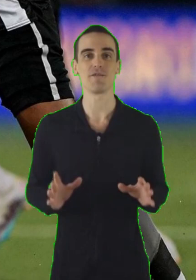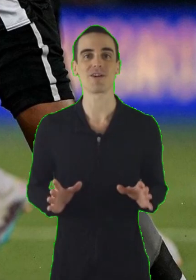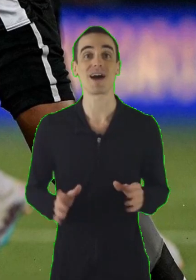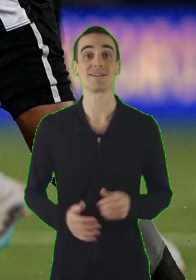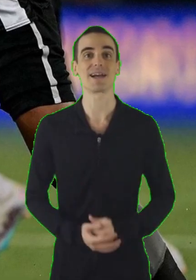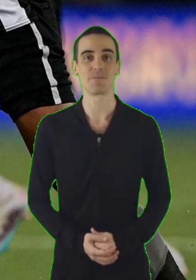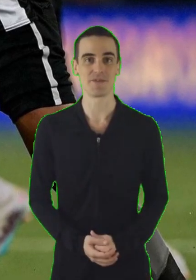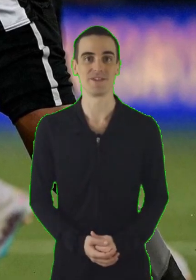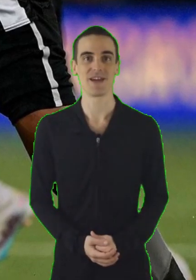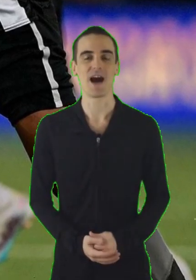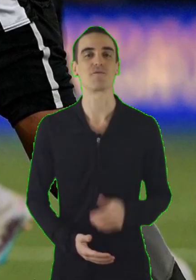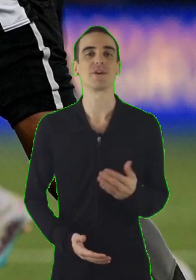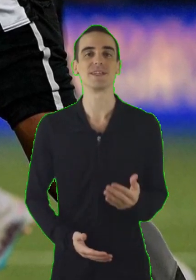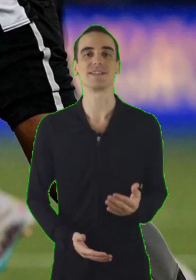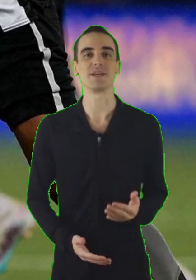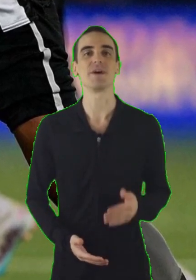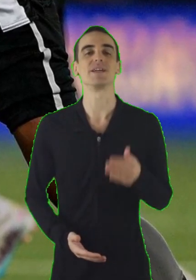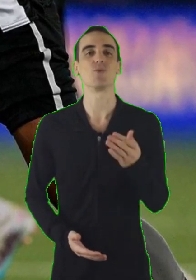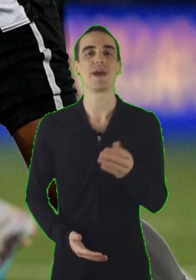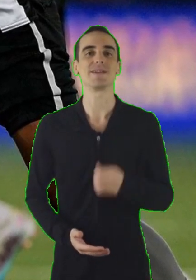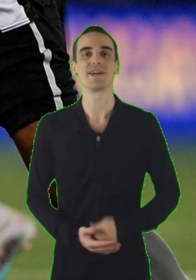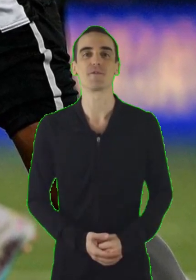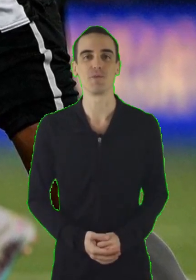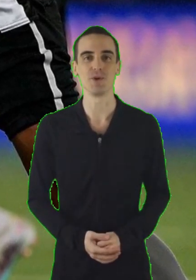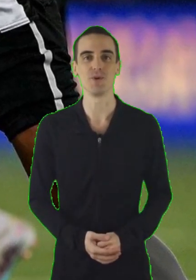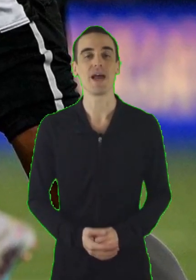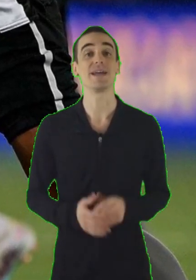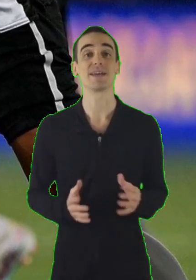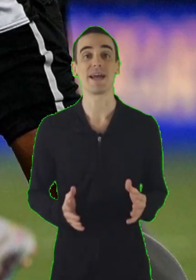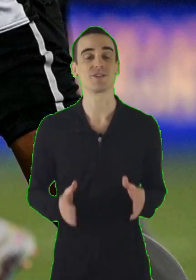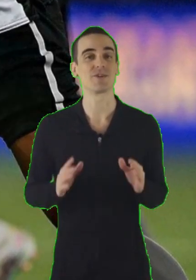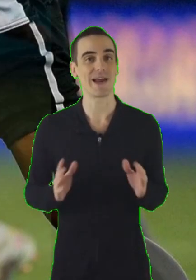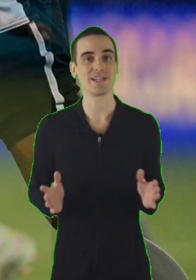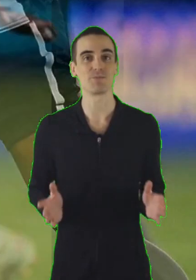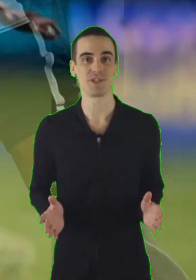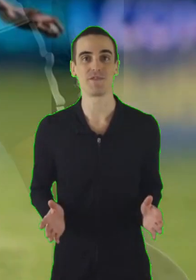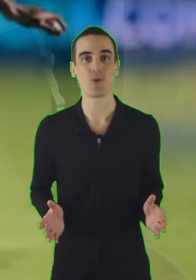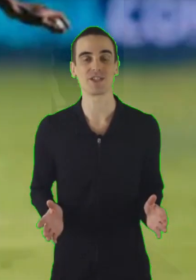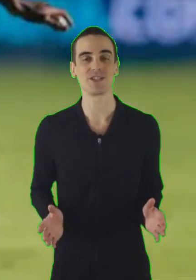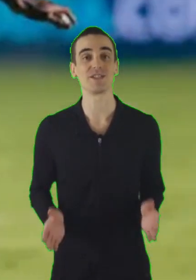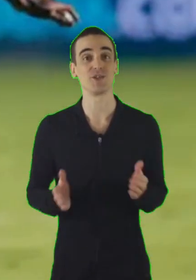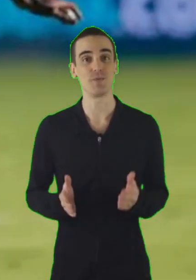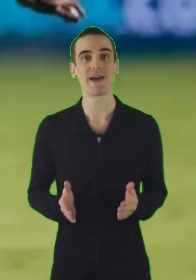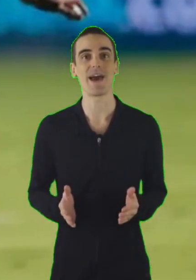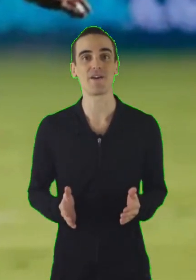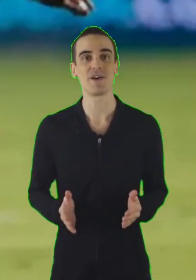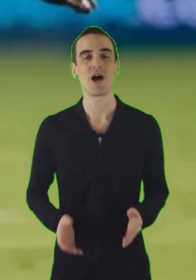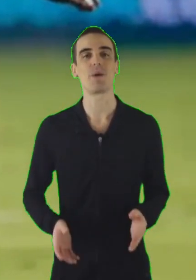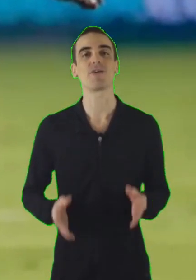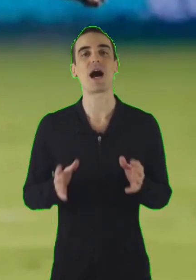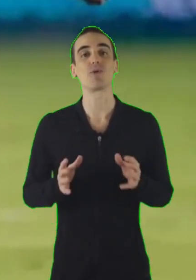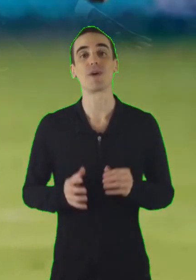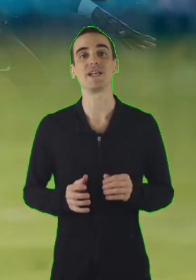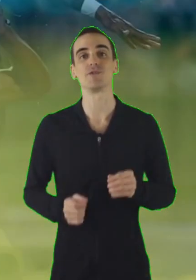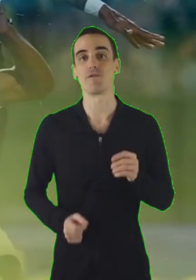O Botafogo precisa urgentemente encontrar um jeito de mudar a sua postura se quiser manter a liderança do Campeonato Brasileiro. A falta de autocrítica e